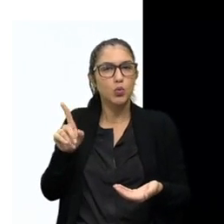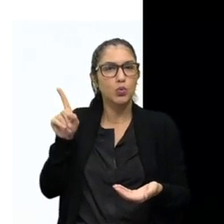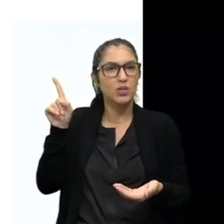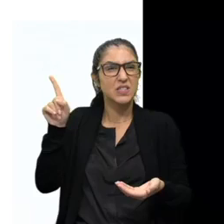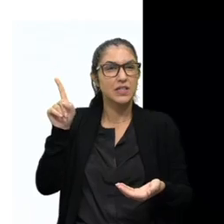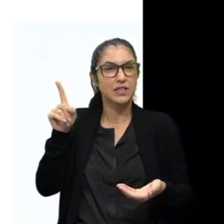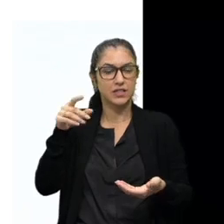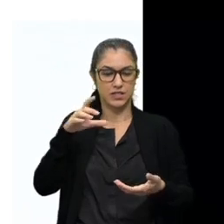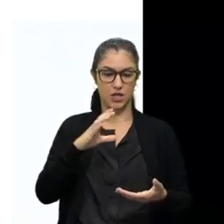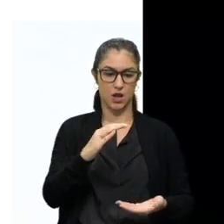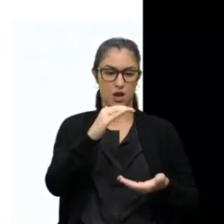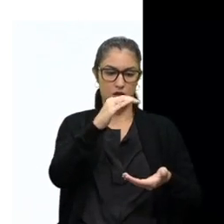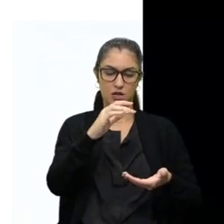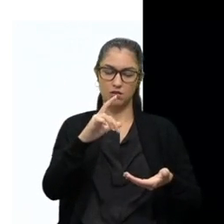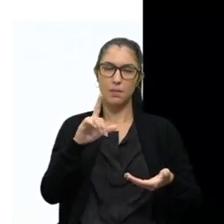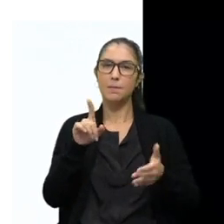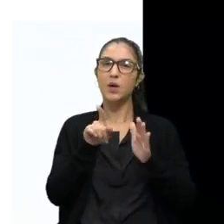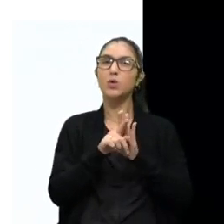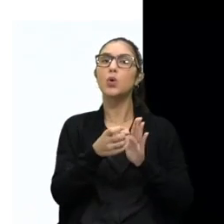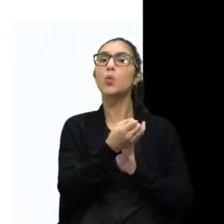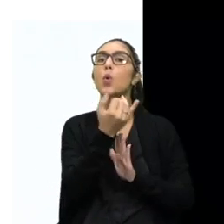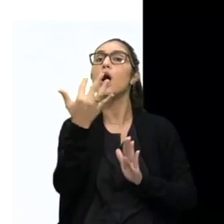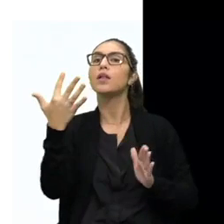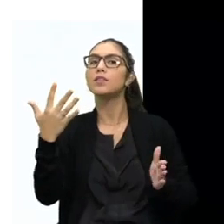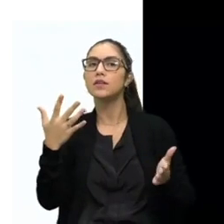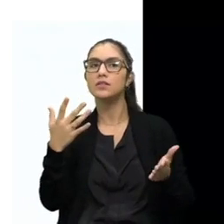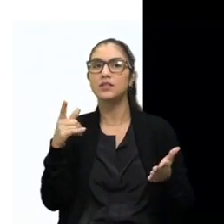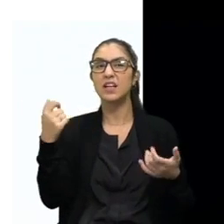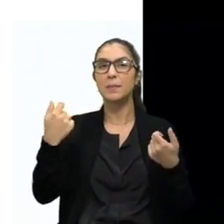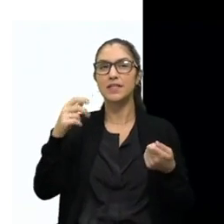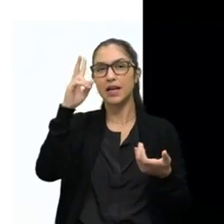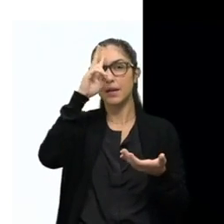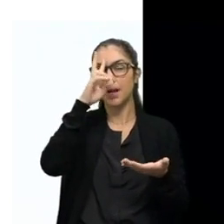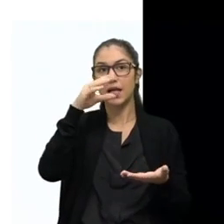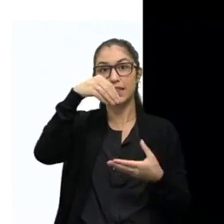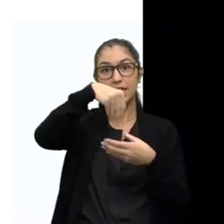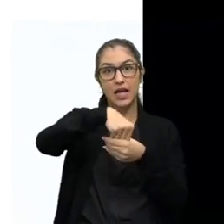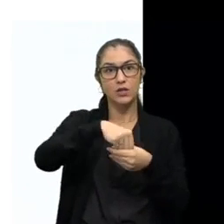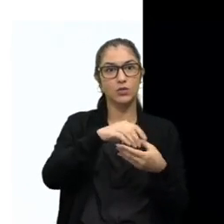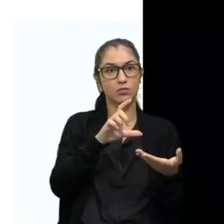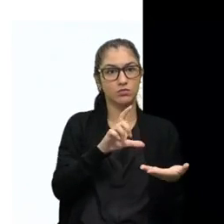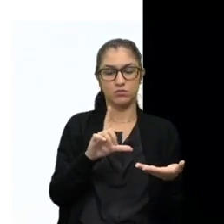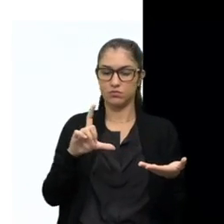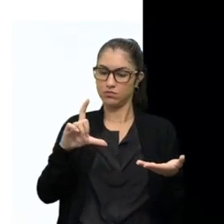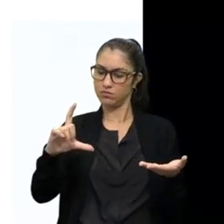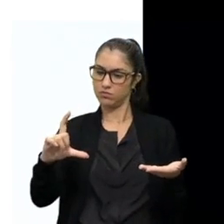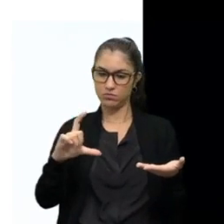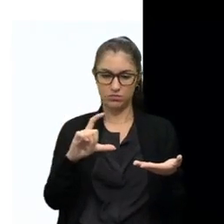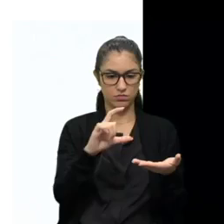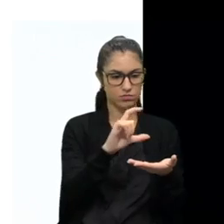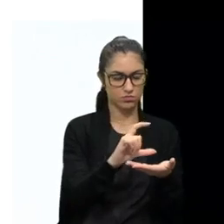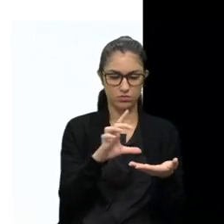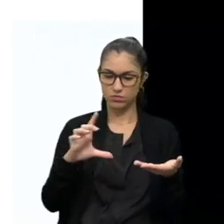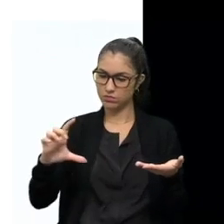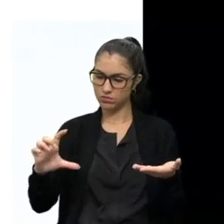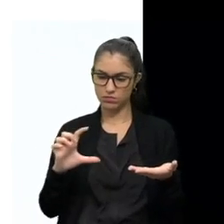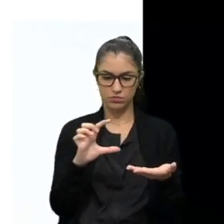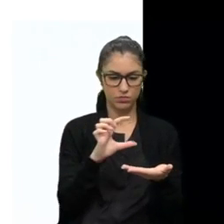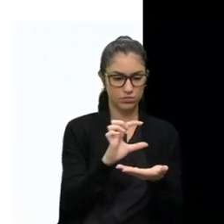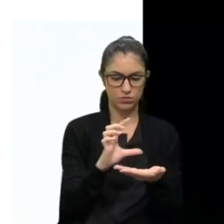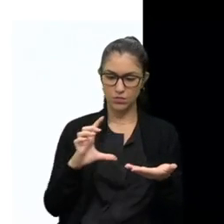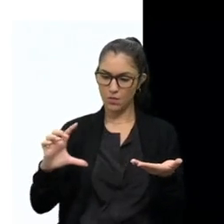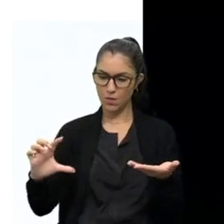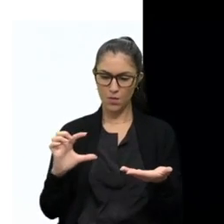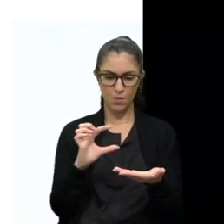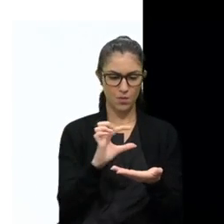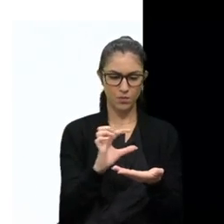dentro dessa maior, a gente pergunta quantas tem? E ele tem que lembrar que dentro dela tem essa, tem essa, tem essa,